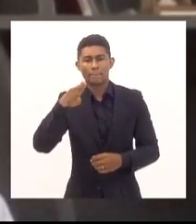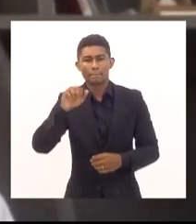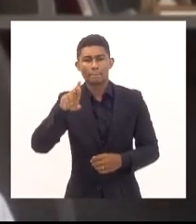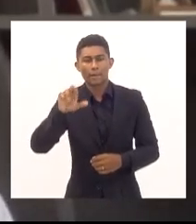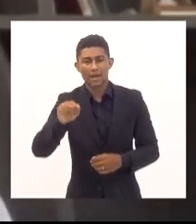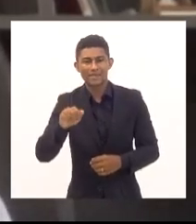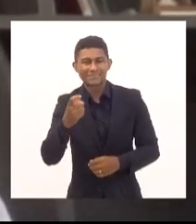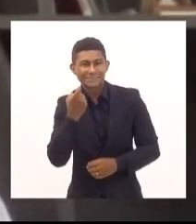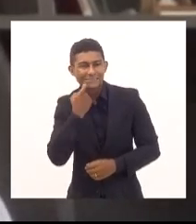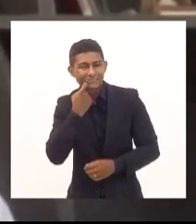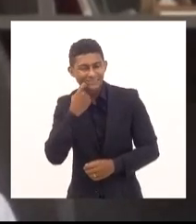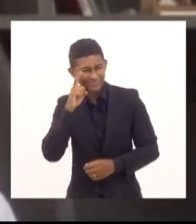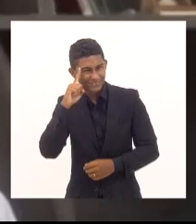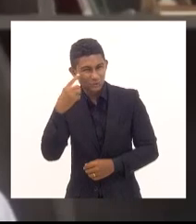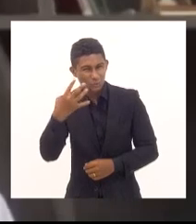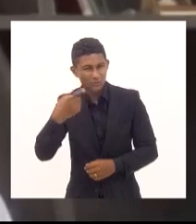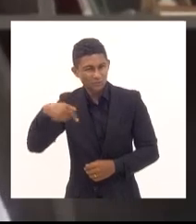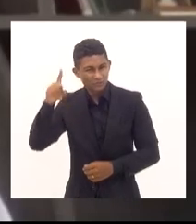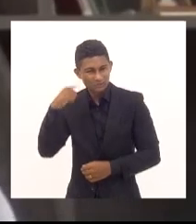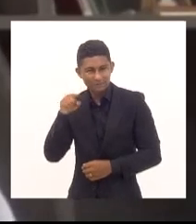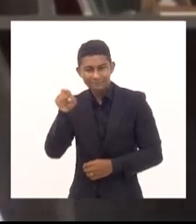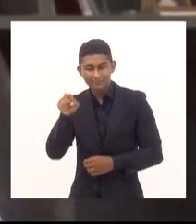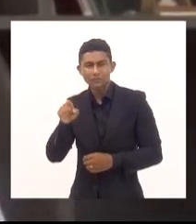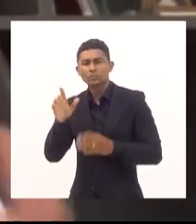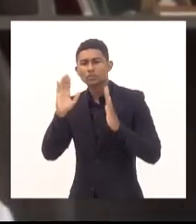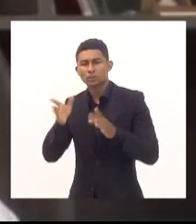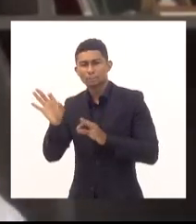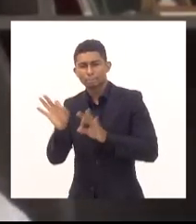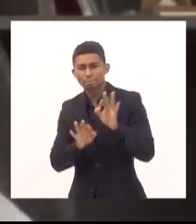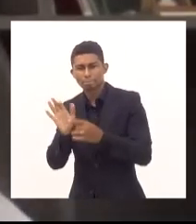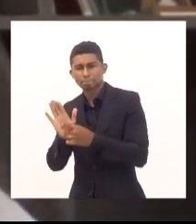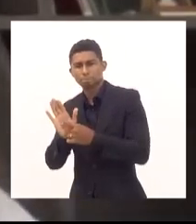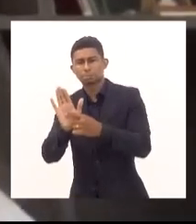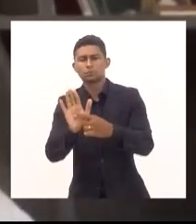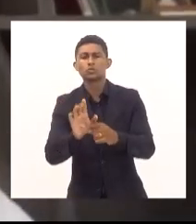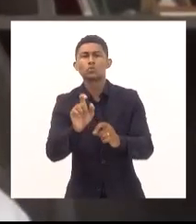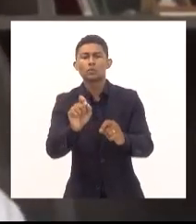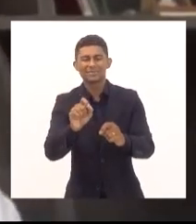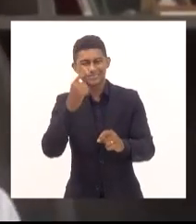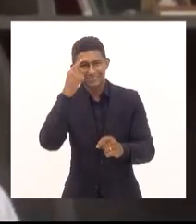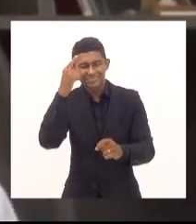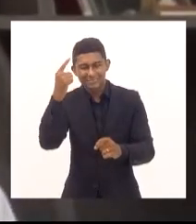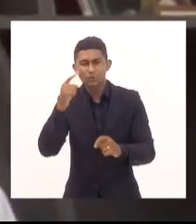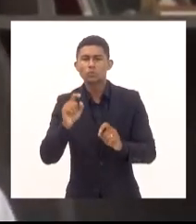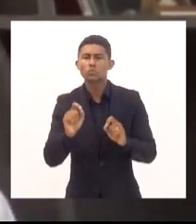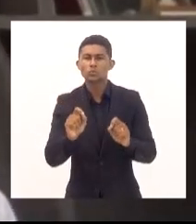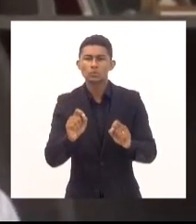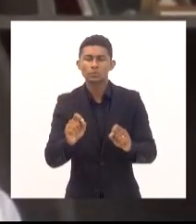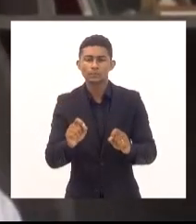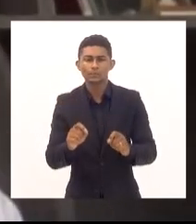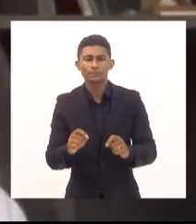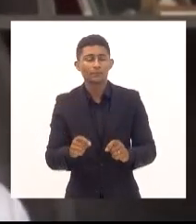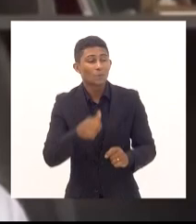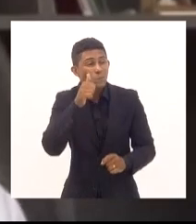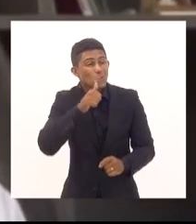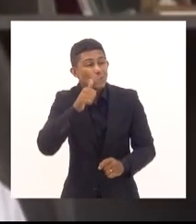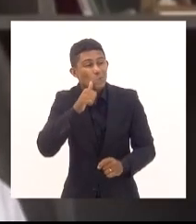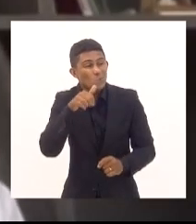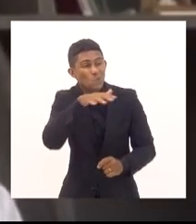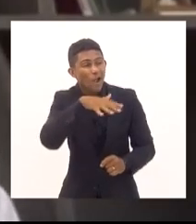última sexta-feira, dia 4, que faz parte do programa Cidade Integrada, que se chama Desenvolve